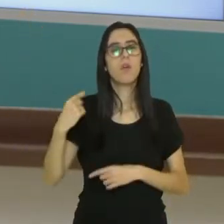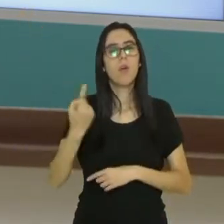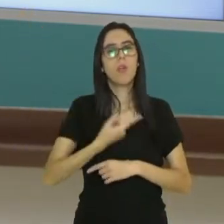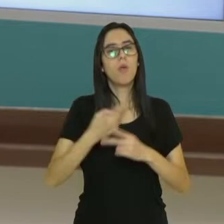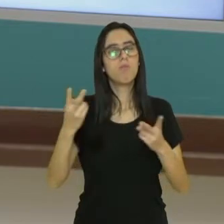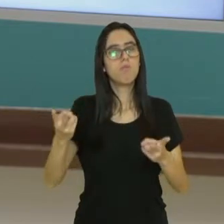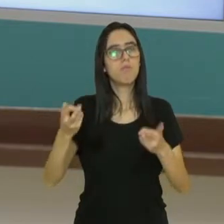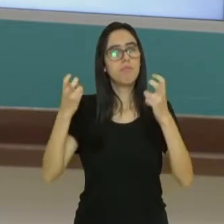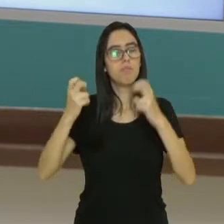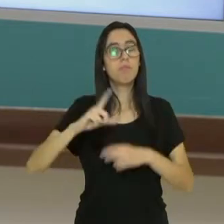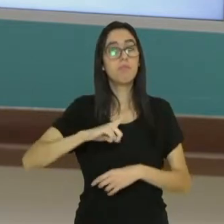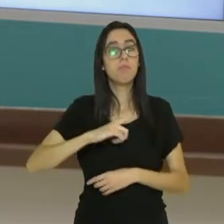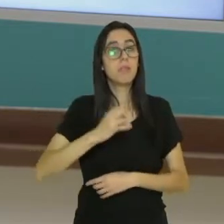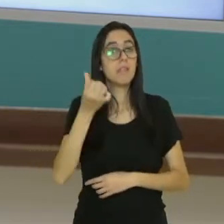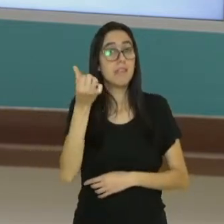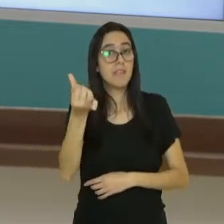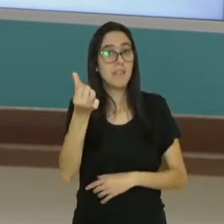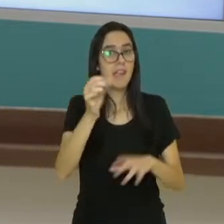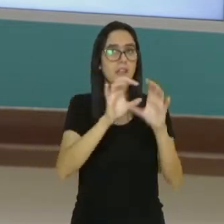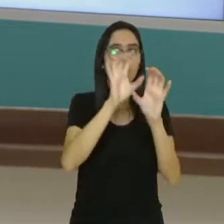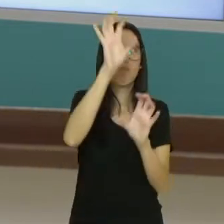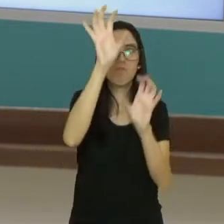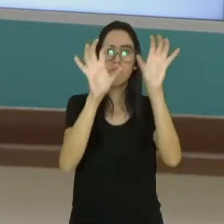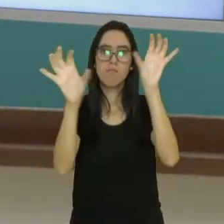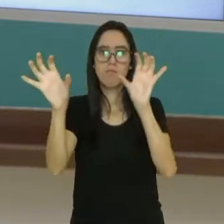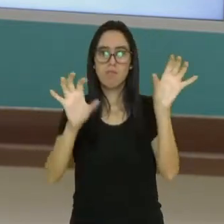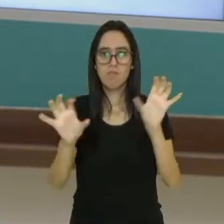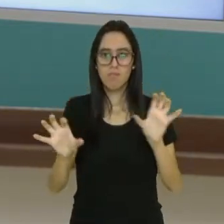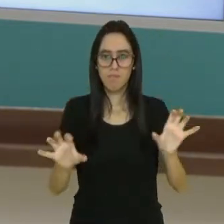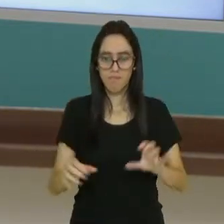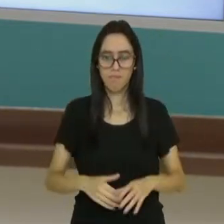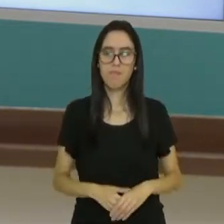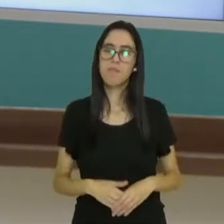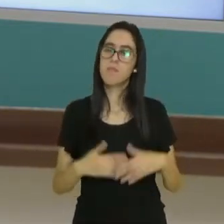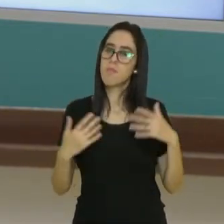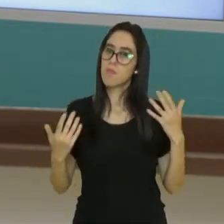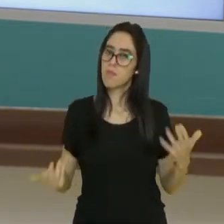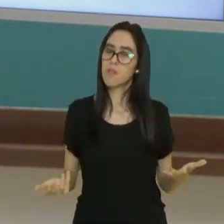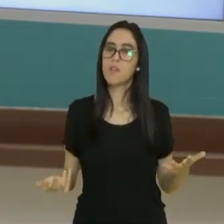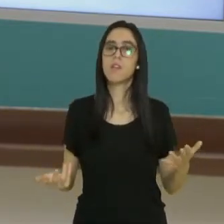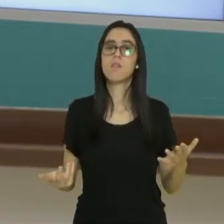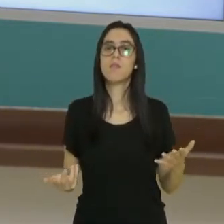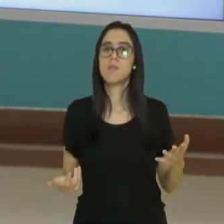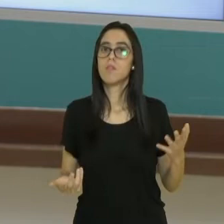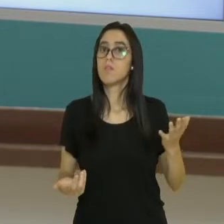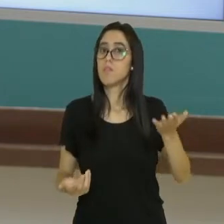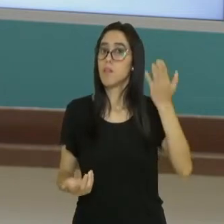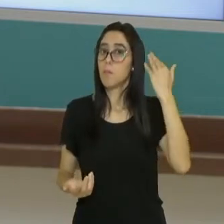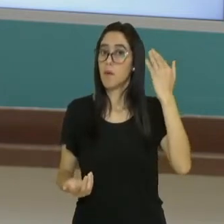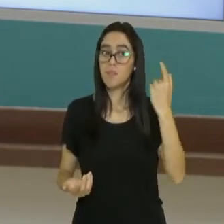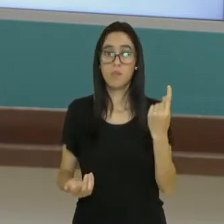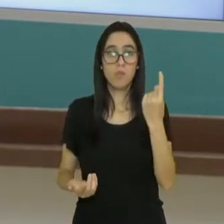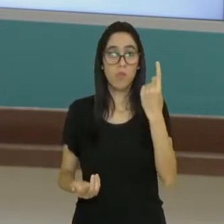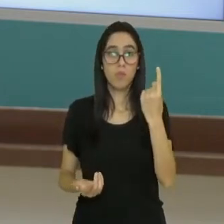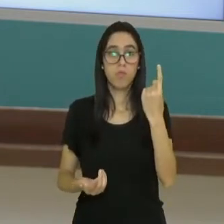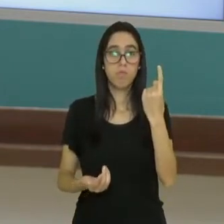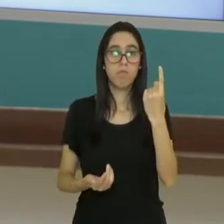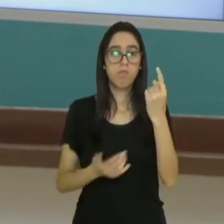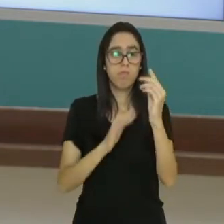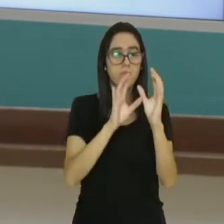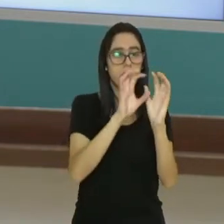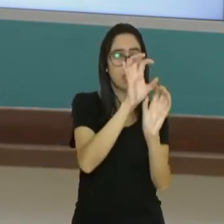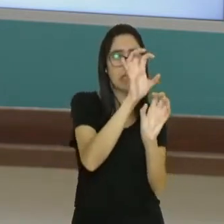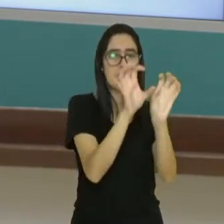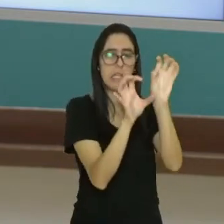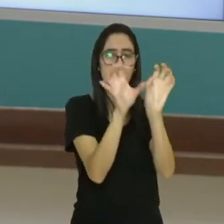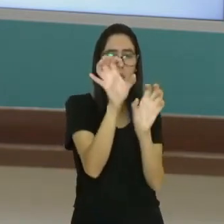ali 6 grandes partes. Então, o quanto esse grande continente foi se dividindo, se